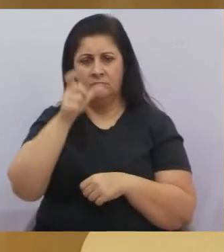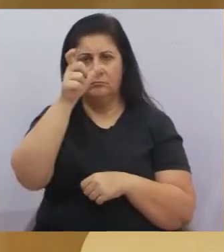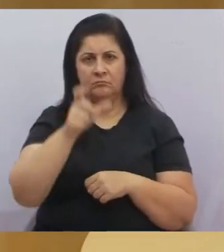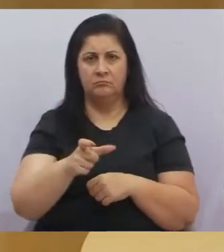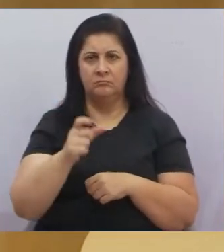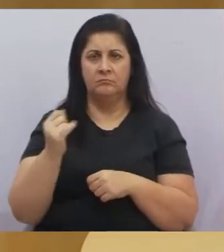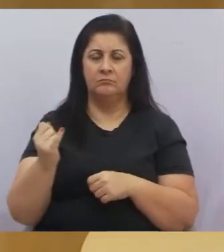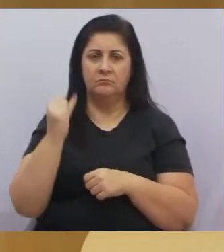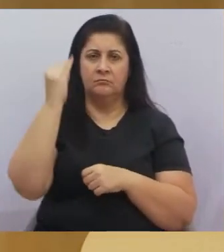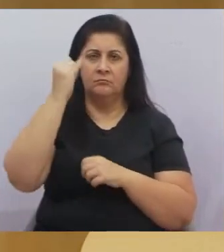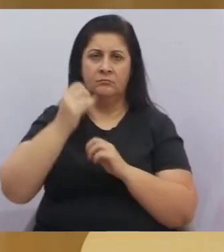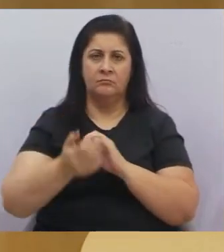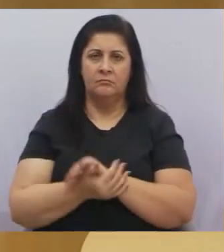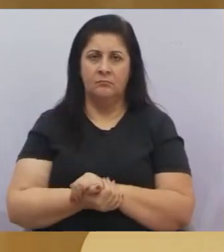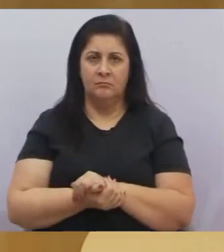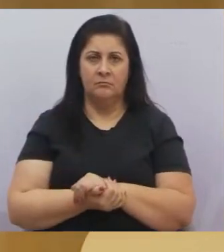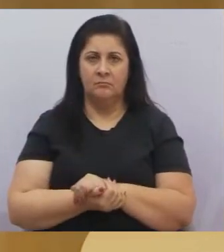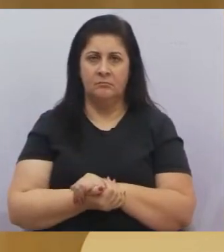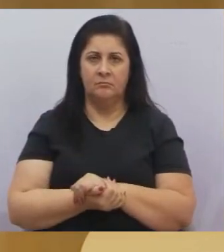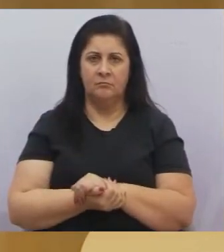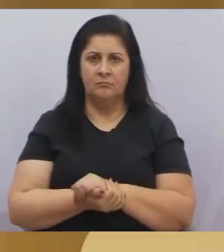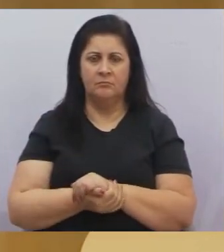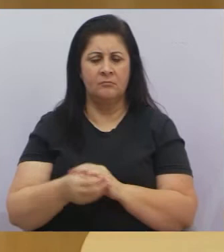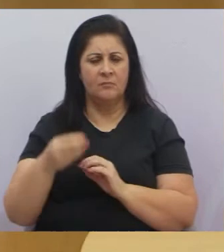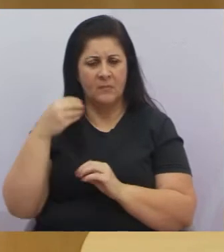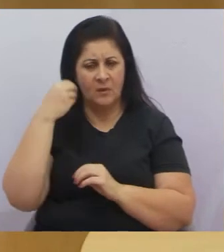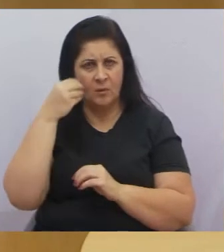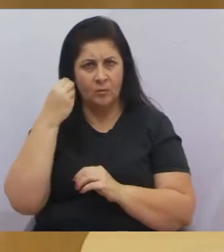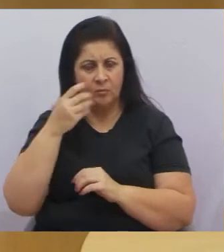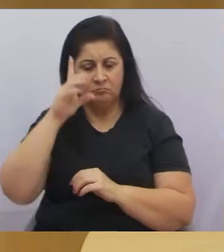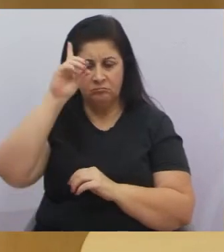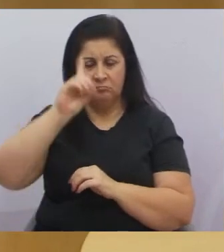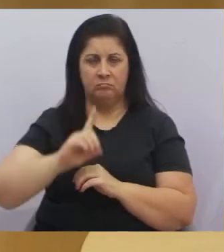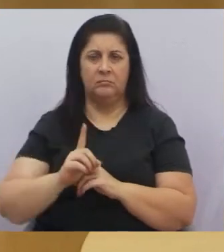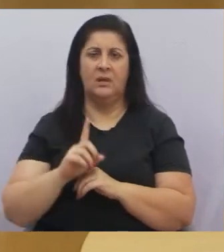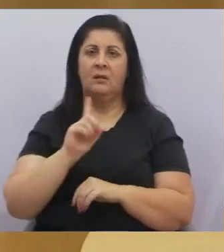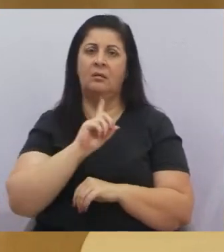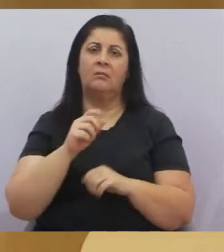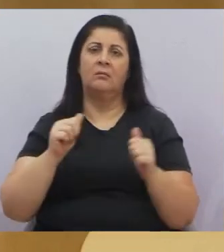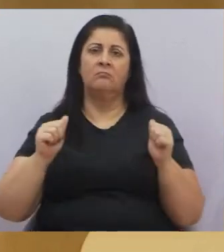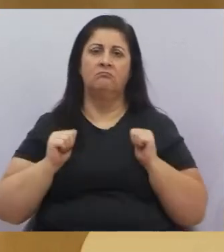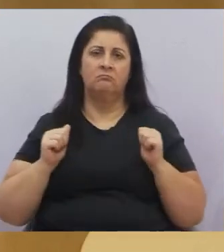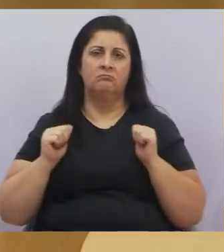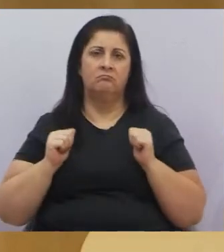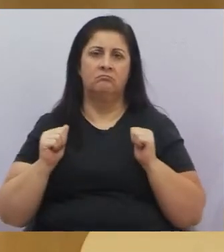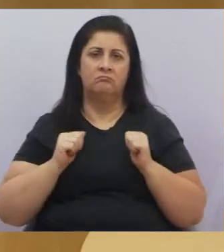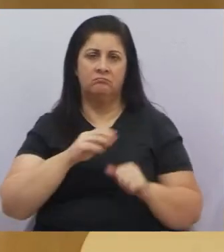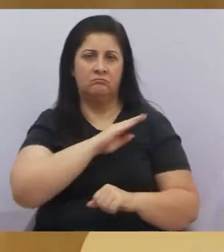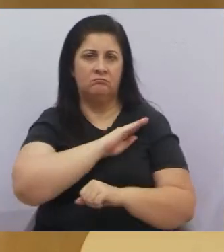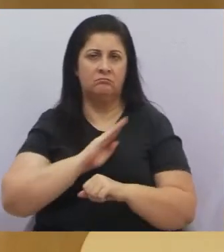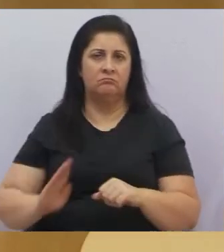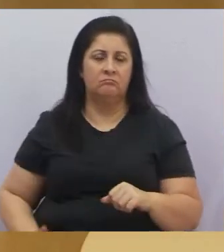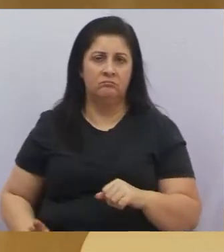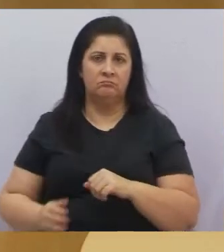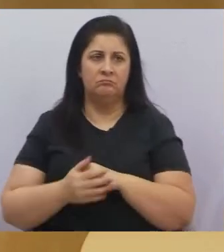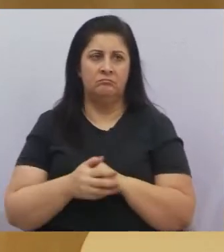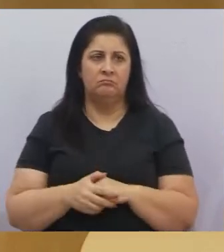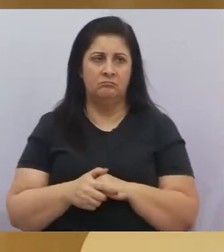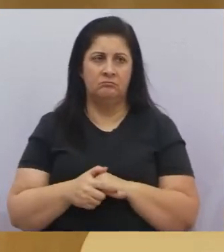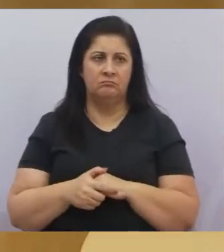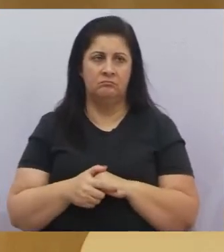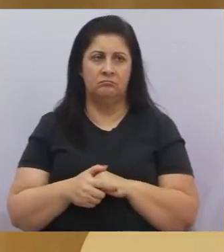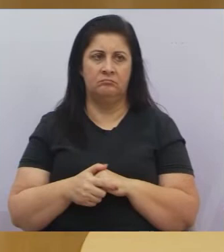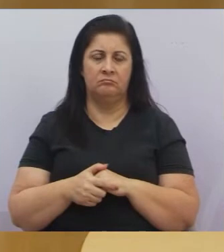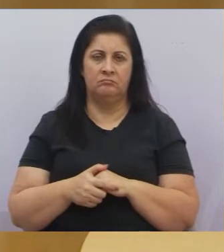se empenhe, busque os seus direitos. Não dependa de governo A, B ou C para ser alguém